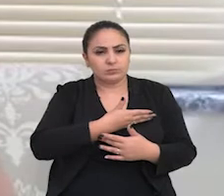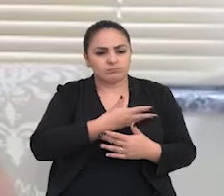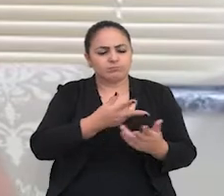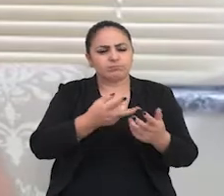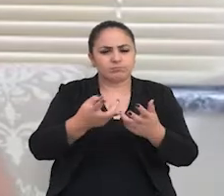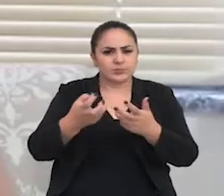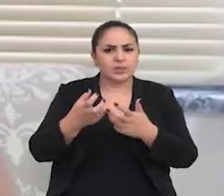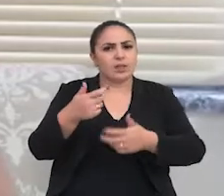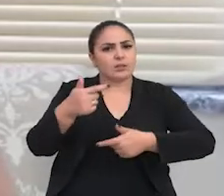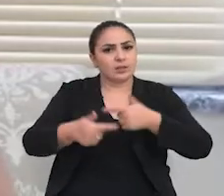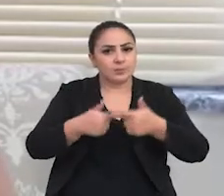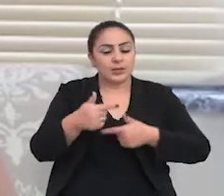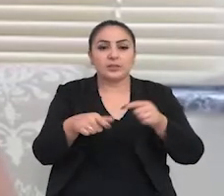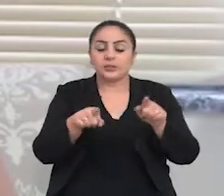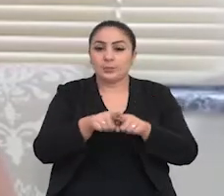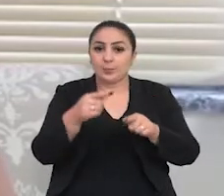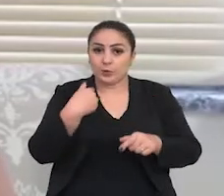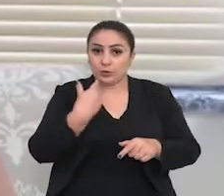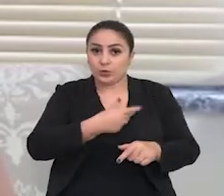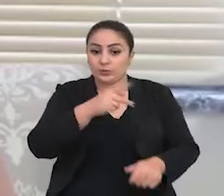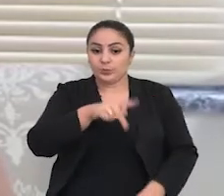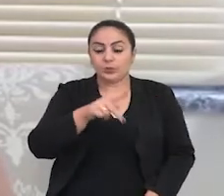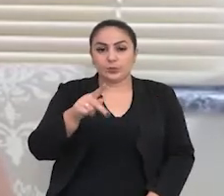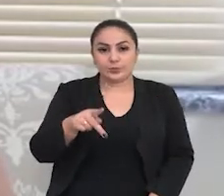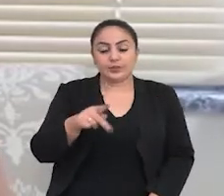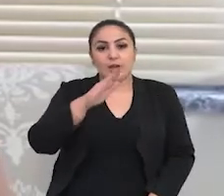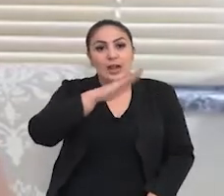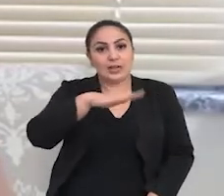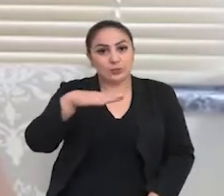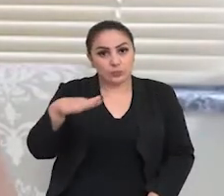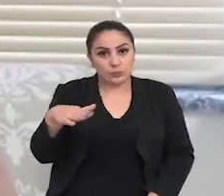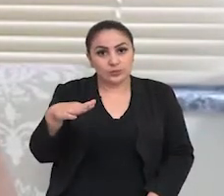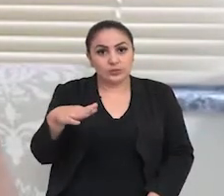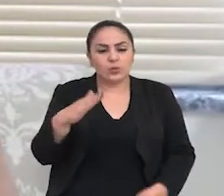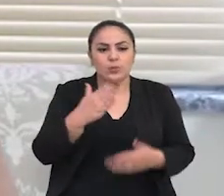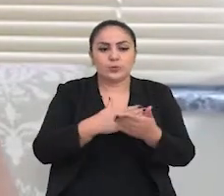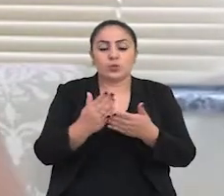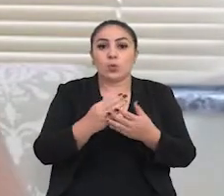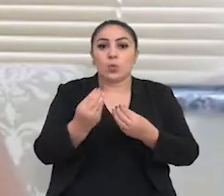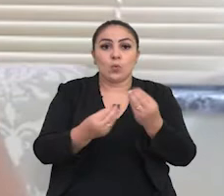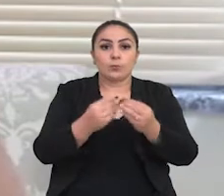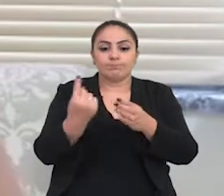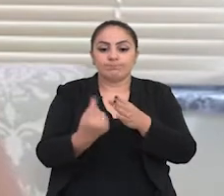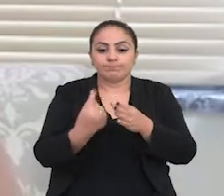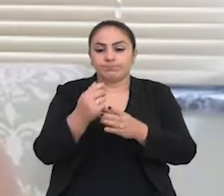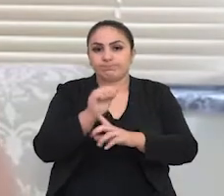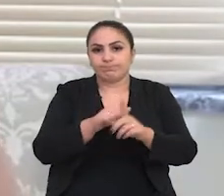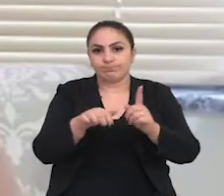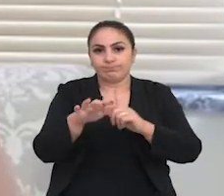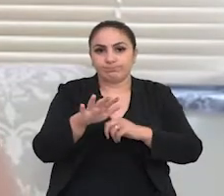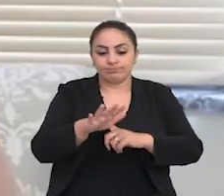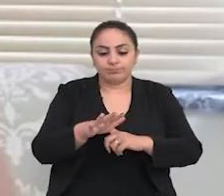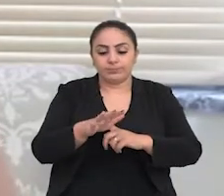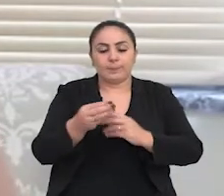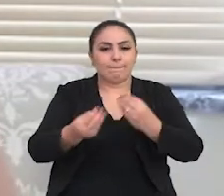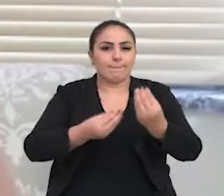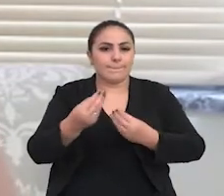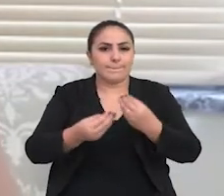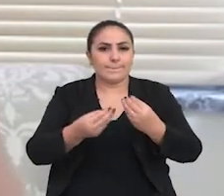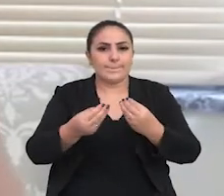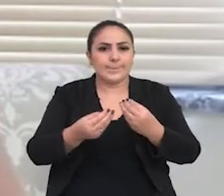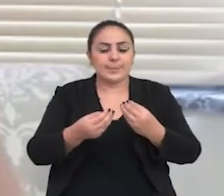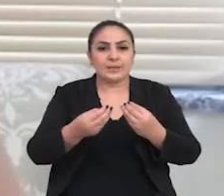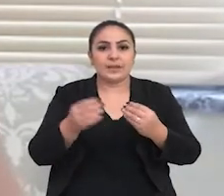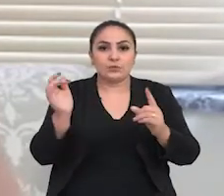esta situação começa a ser trabalhada também por nós, professores e alunos, como essa questão do isolamento